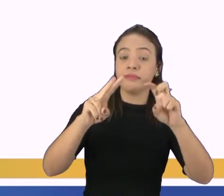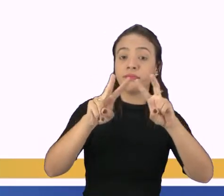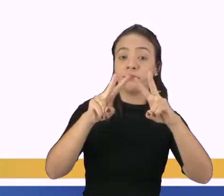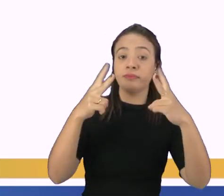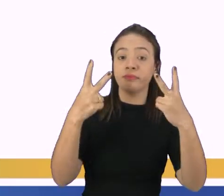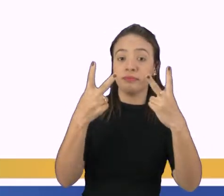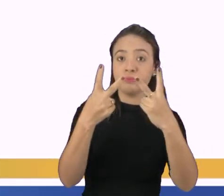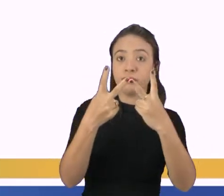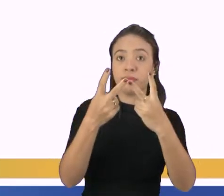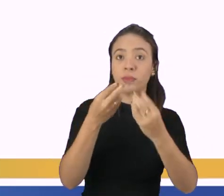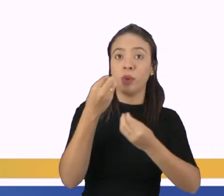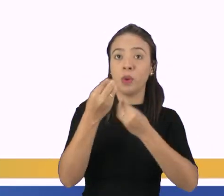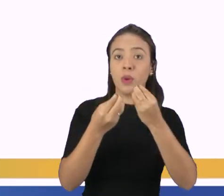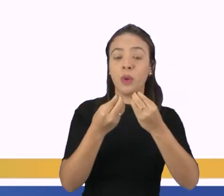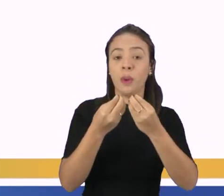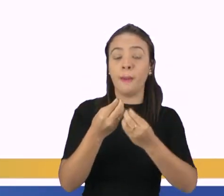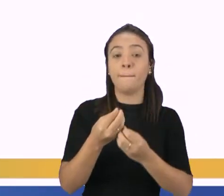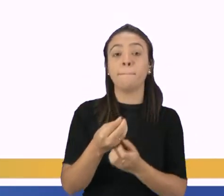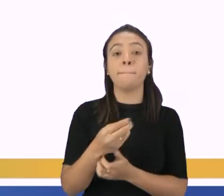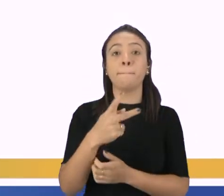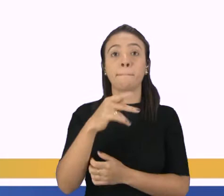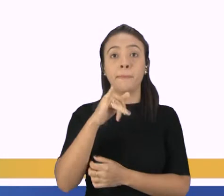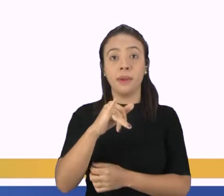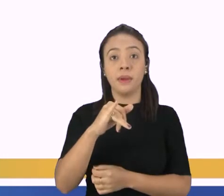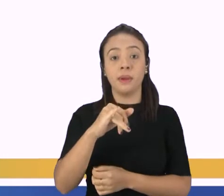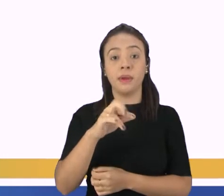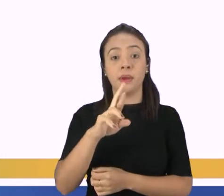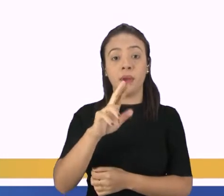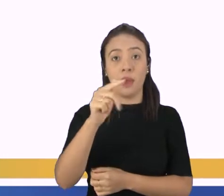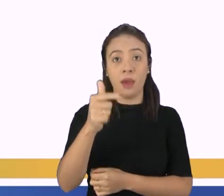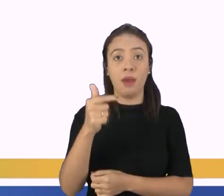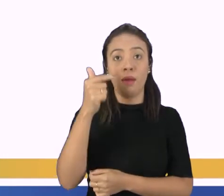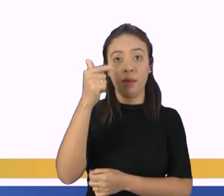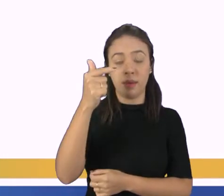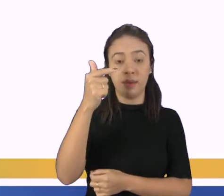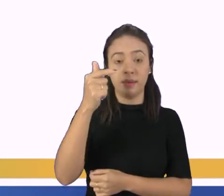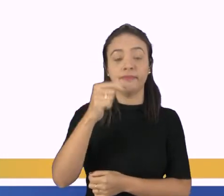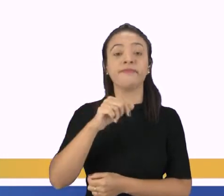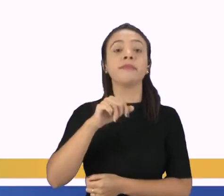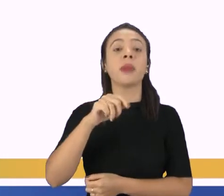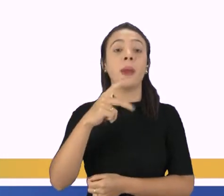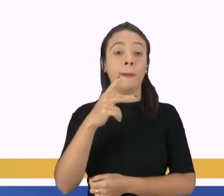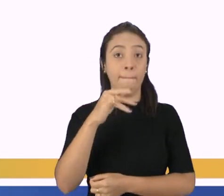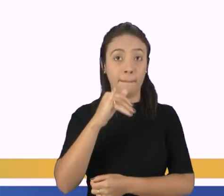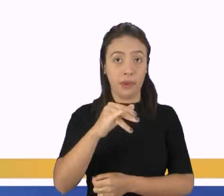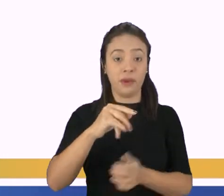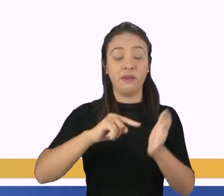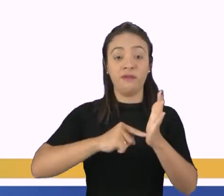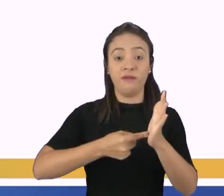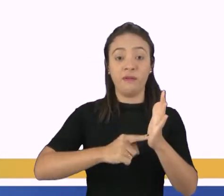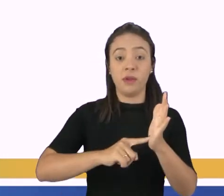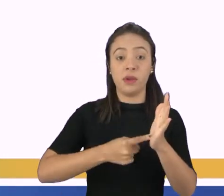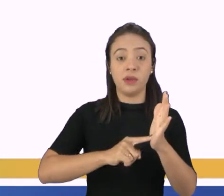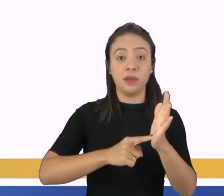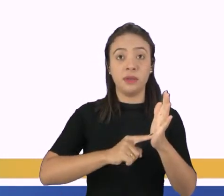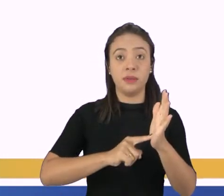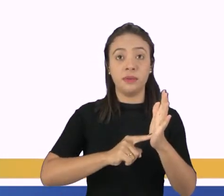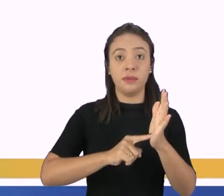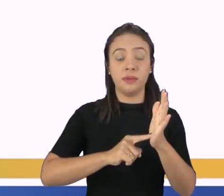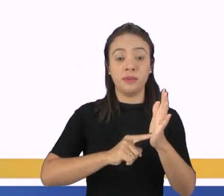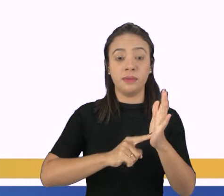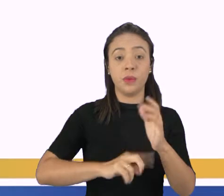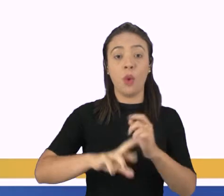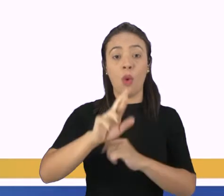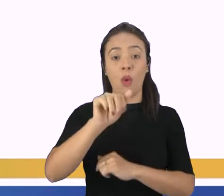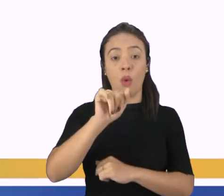de um cilindro é dado por πr²π, ou seja, π multiplicado pelo quadrado da medida do raio